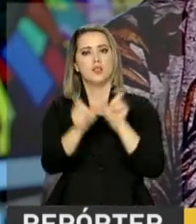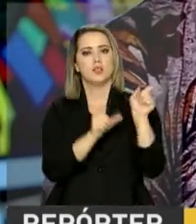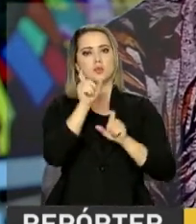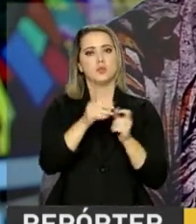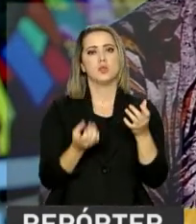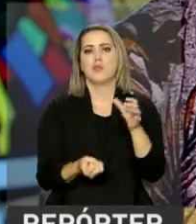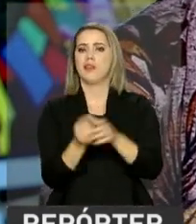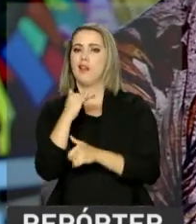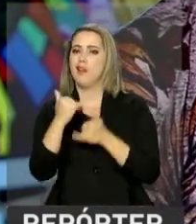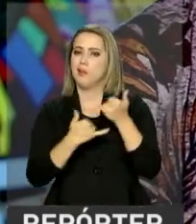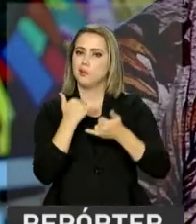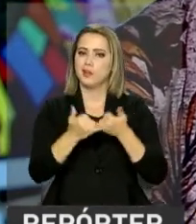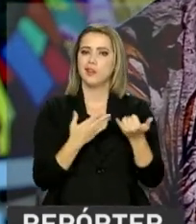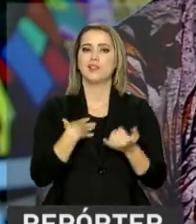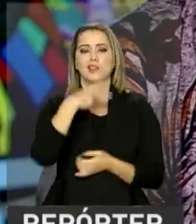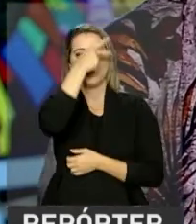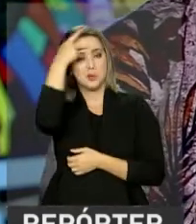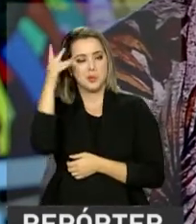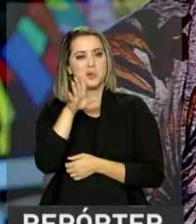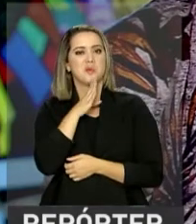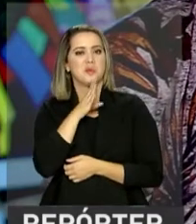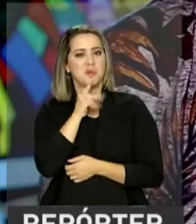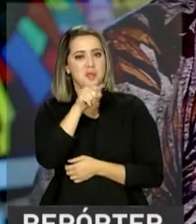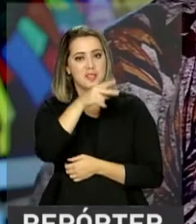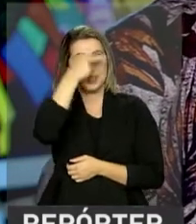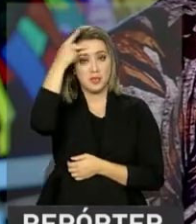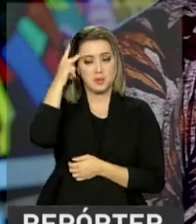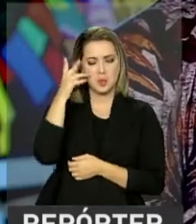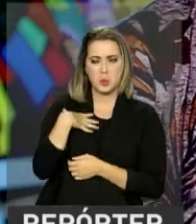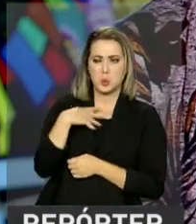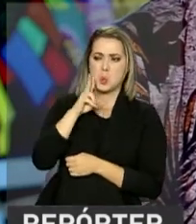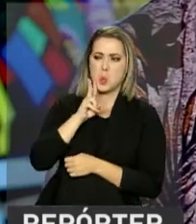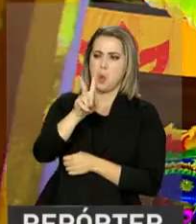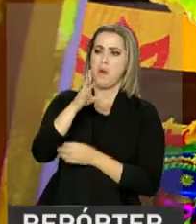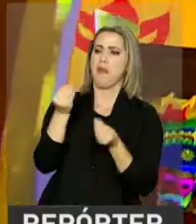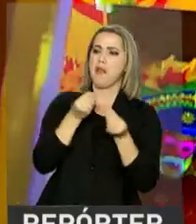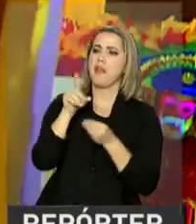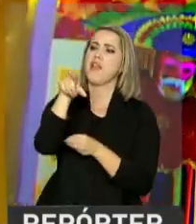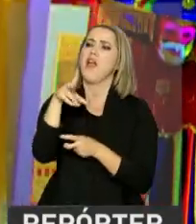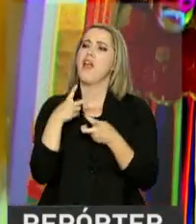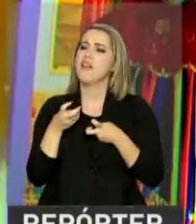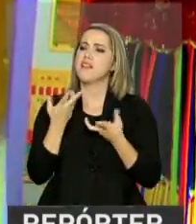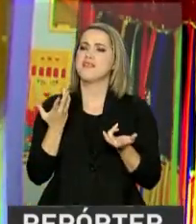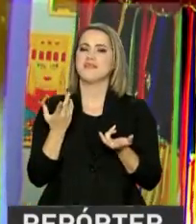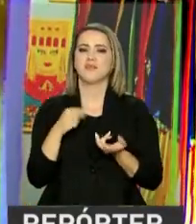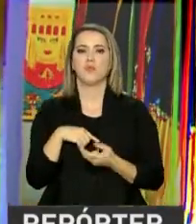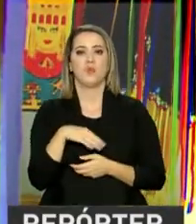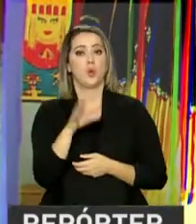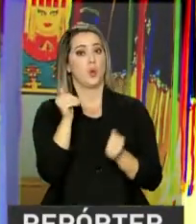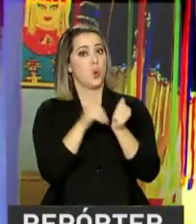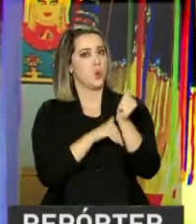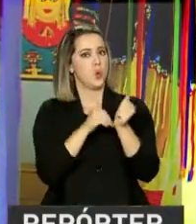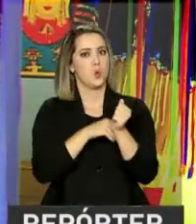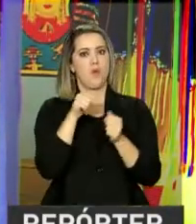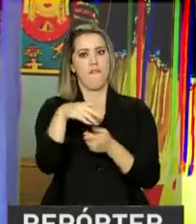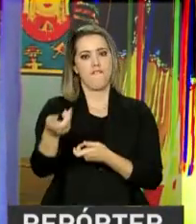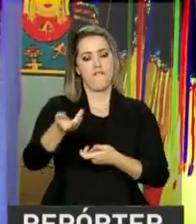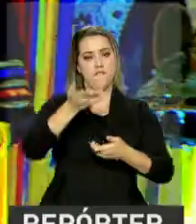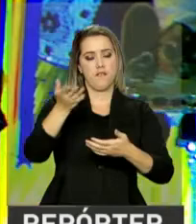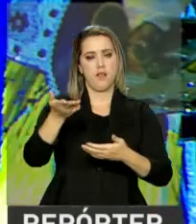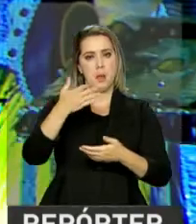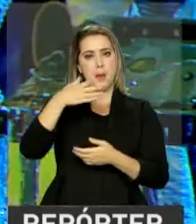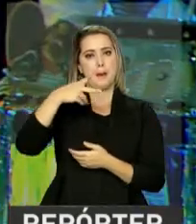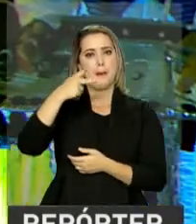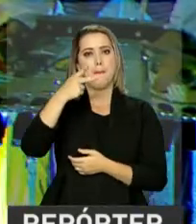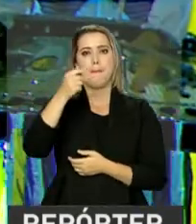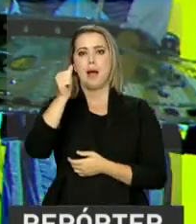tirar brincadeira com as pessoas que você conhece e as pessoas vão tentar descobrir quem é você. A curiosidade é a seguinte, o nome papangu vem da comida que a gente serve